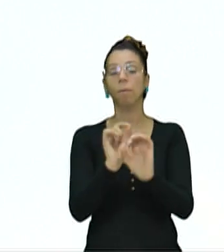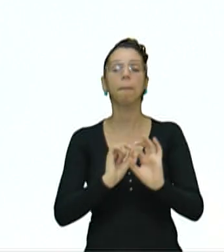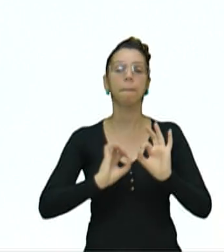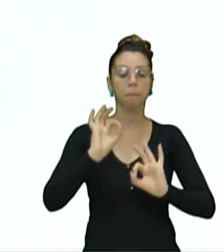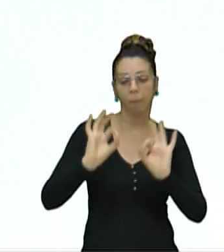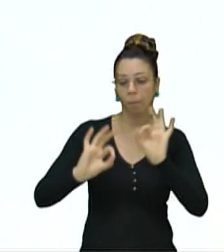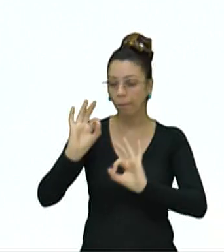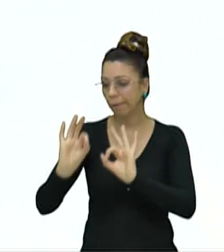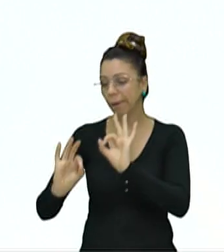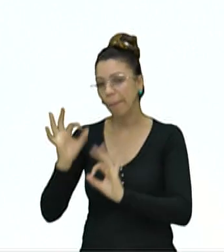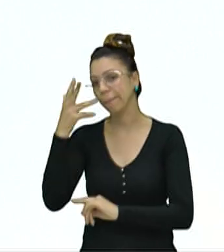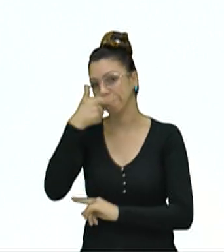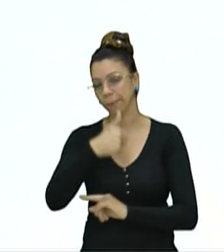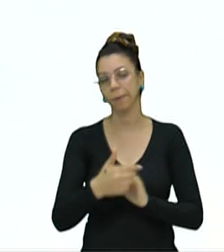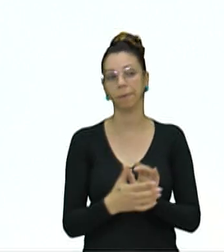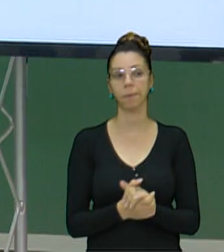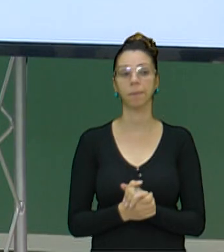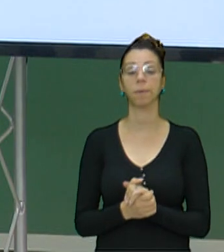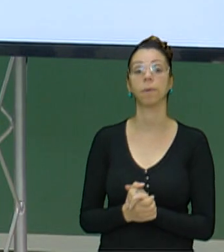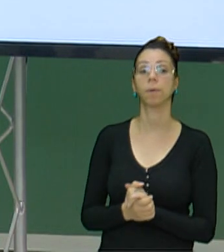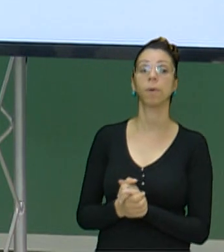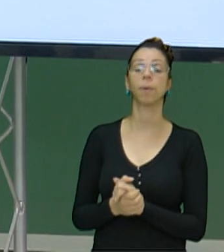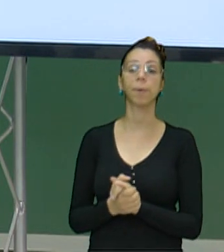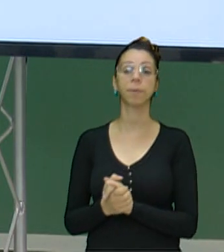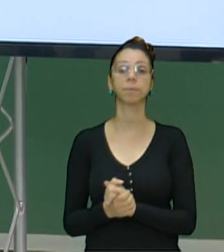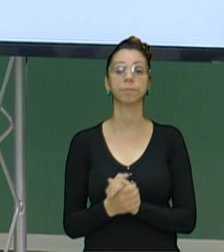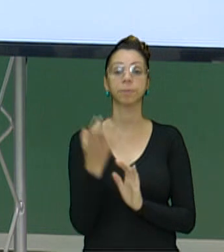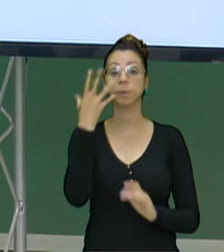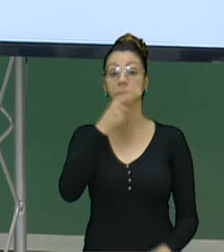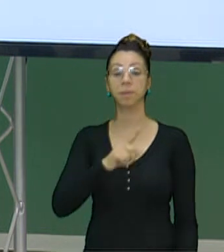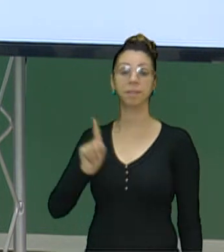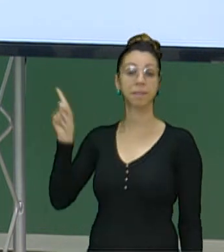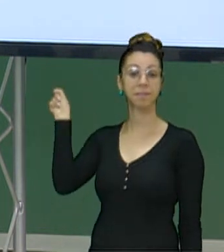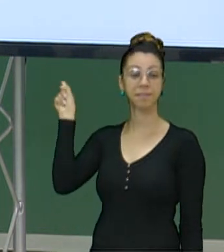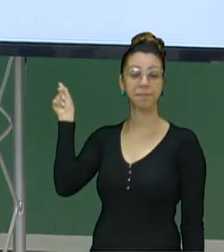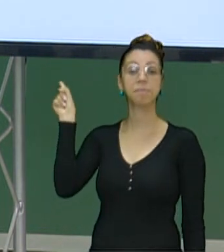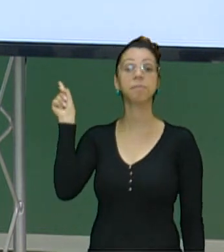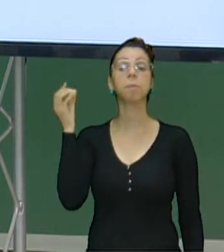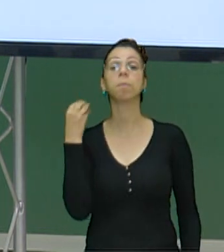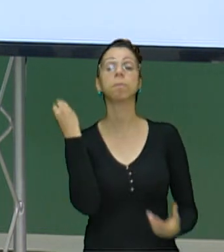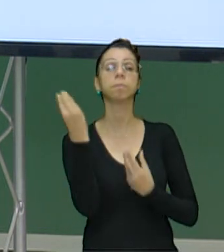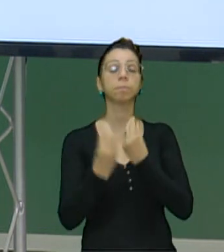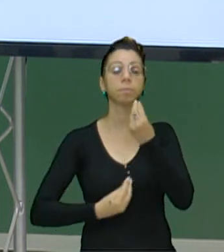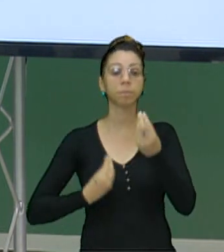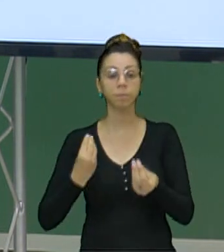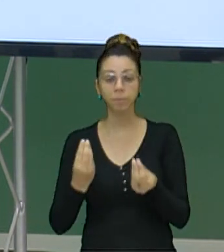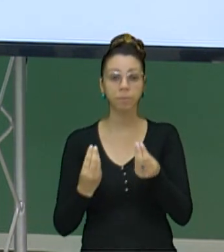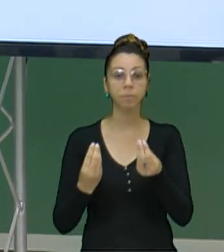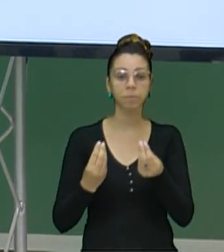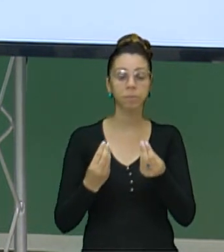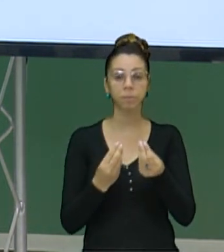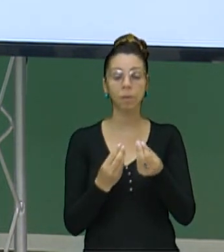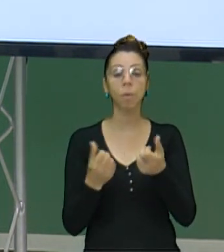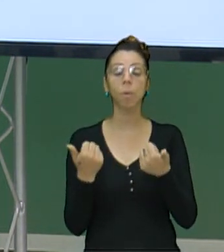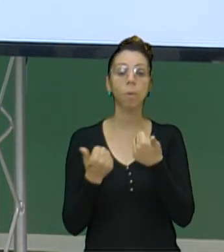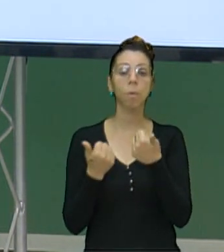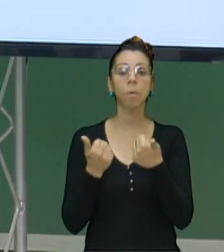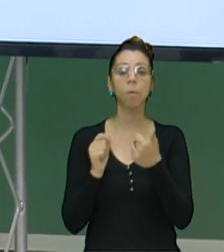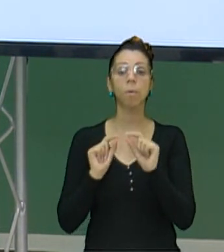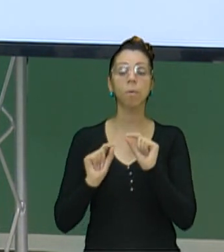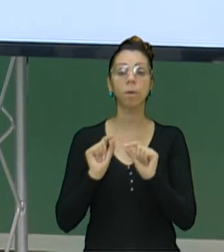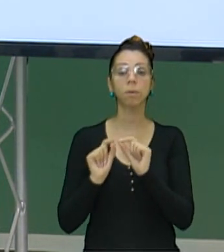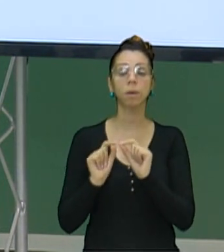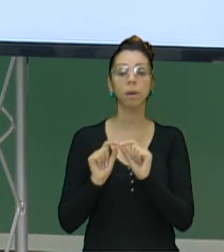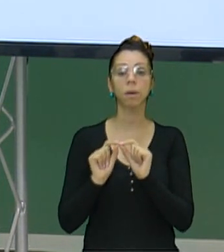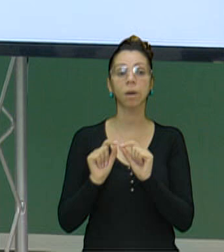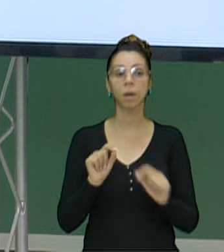fazer isso, né? Então, veja, olha que coisa linda, hein? Então, o item A, o que eu faço? Eu vou fazer meu esquema de forças. Quais são as forças que estão atuando no